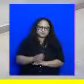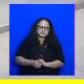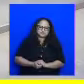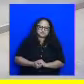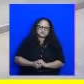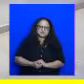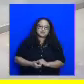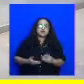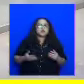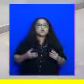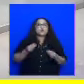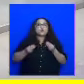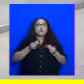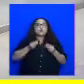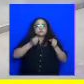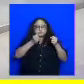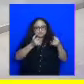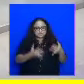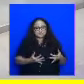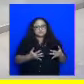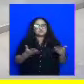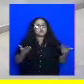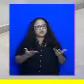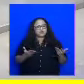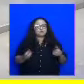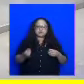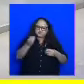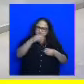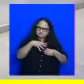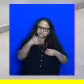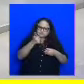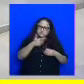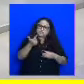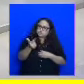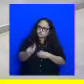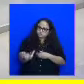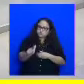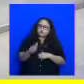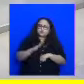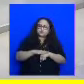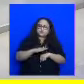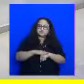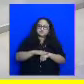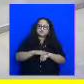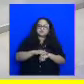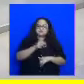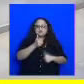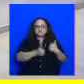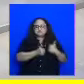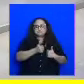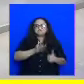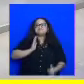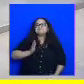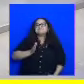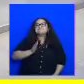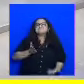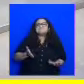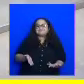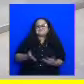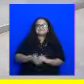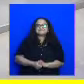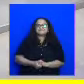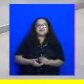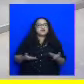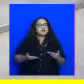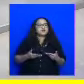validada. Conforme explicamos, o globo será reabastecido para a realização do sorteio do Time do Coração. Por favor, Priscila, nossa garota da